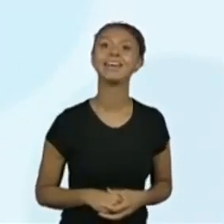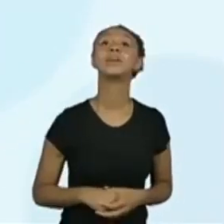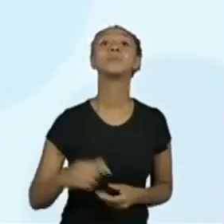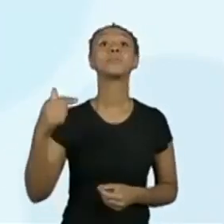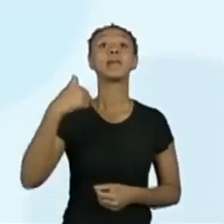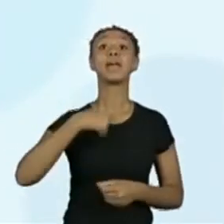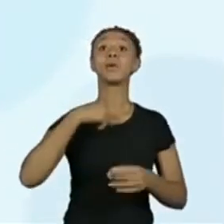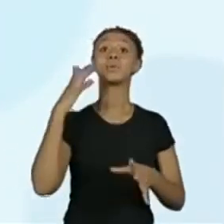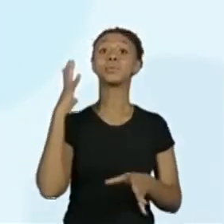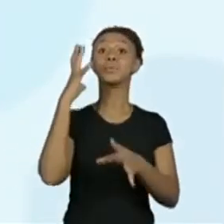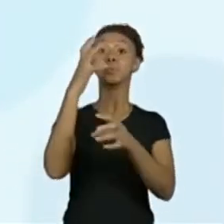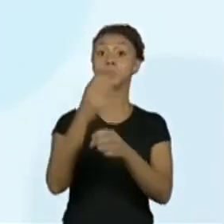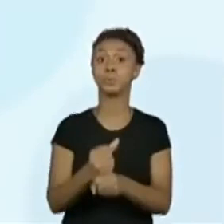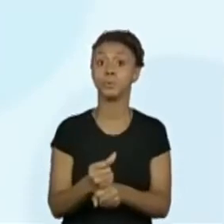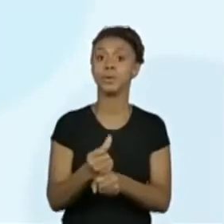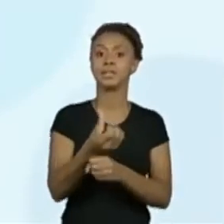marquei